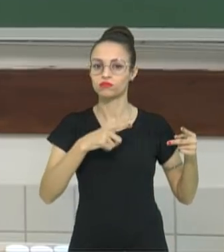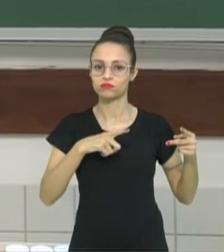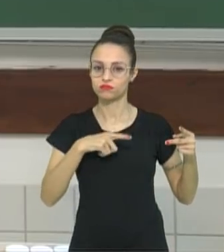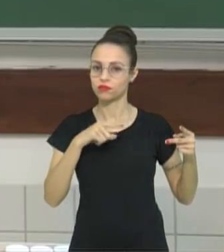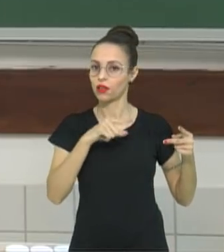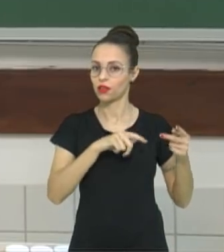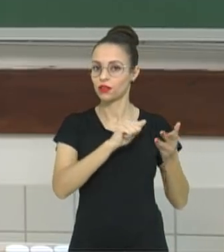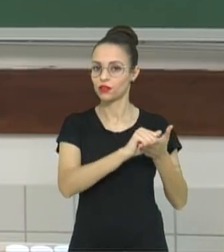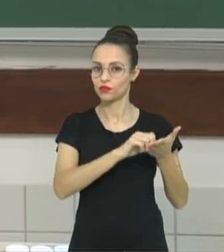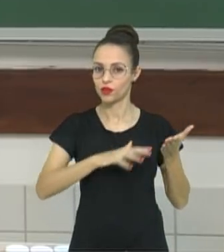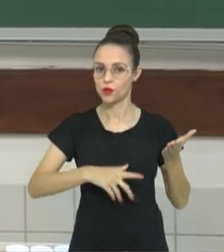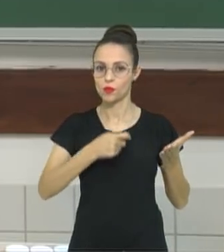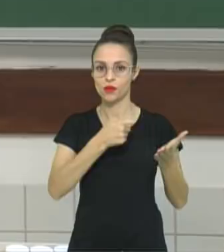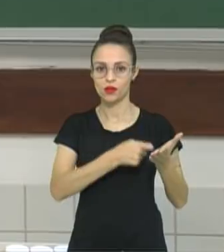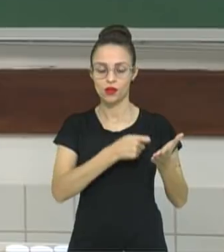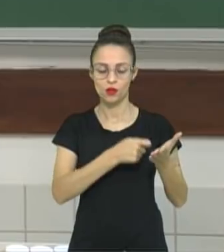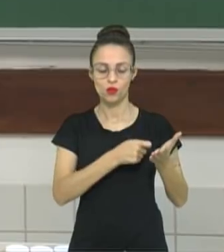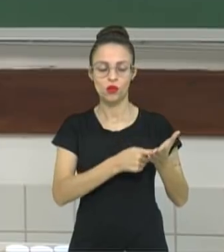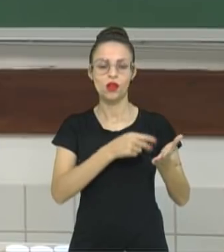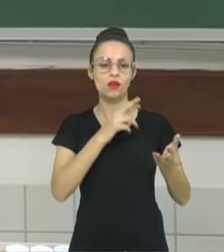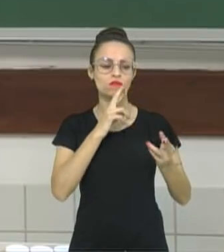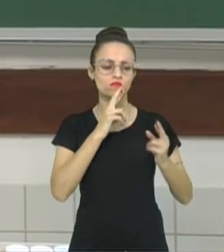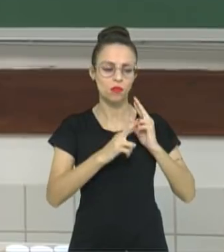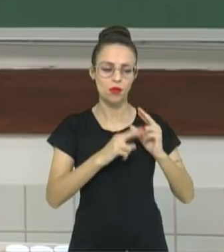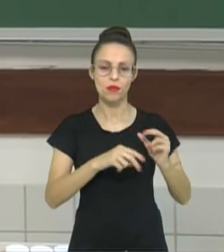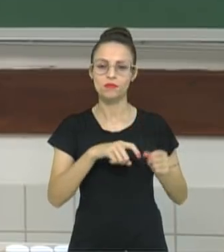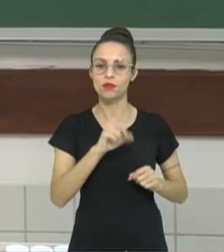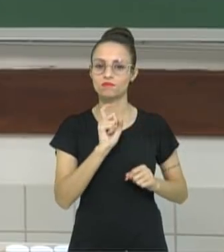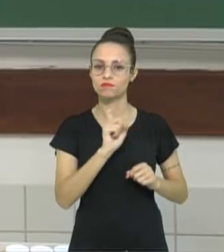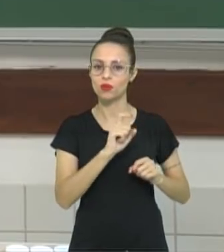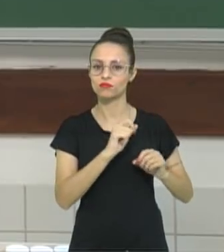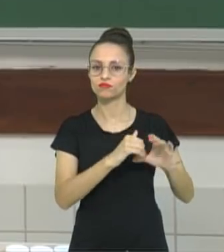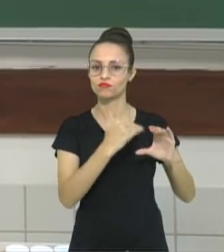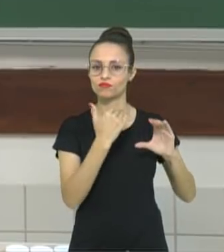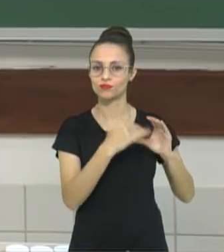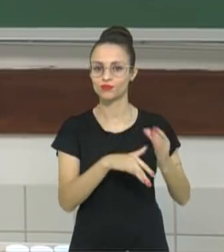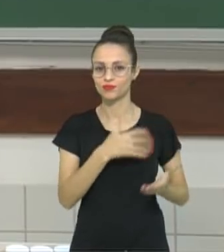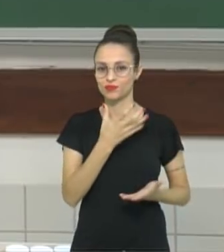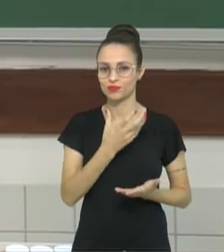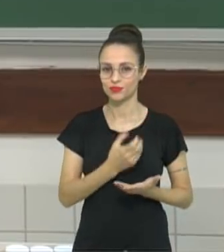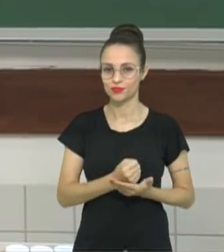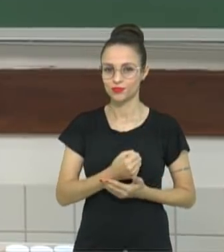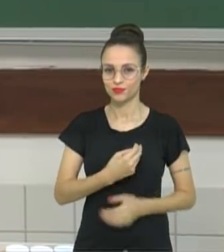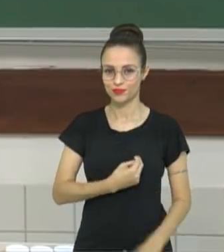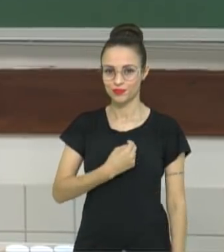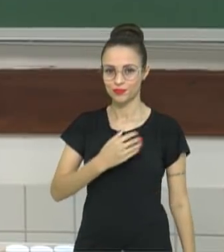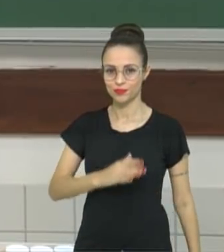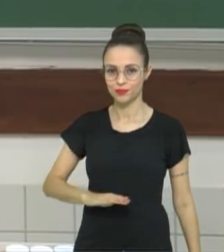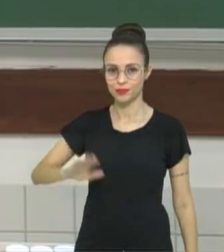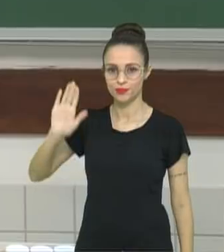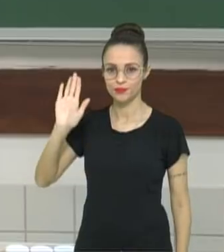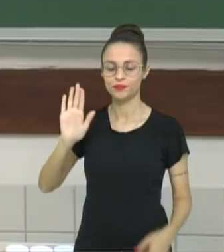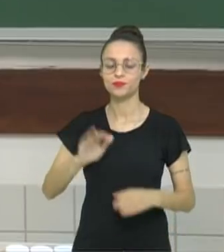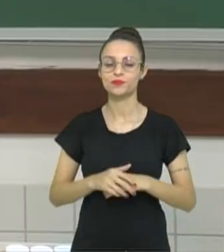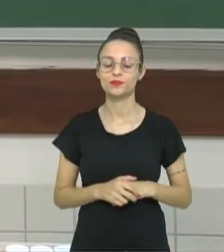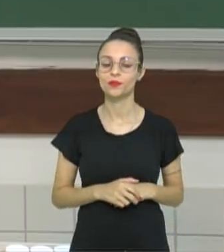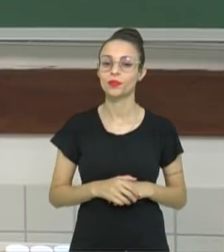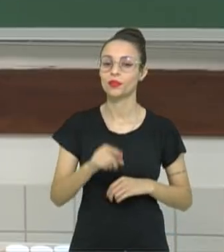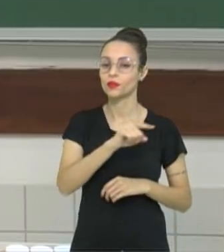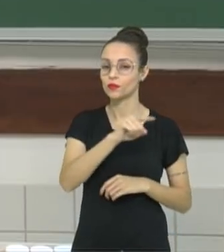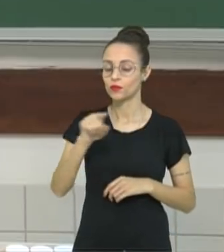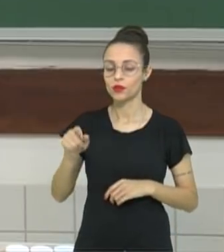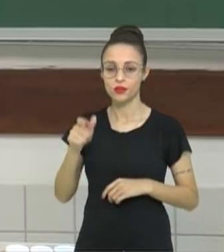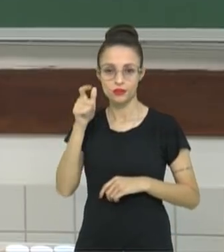vai lá, faz a atividade, clica em enviar, assim a sua presença estará garantida. Você que assiste pela